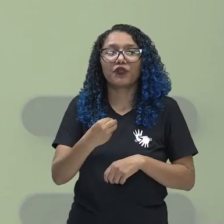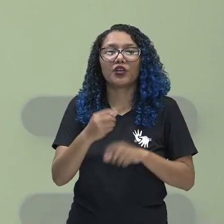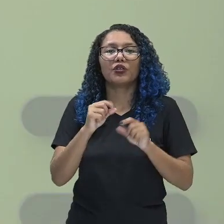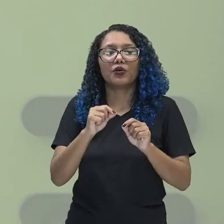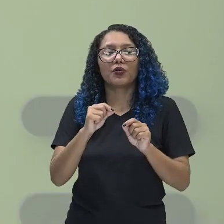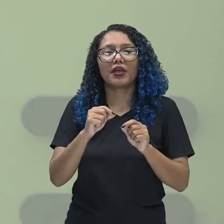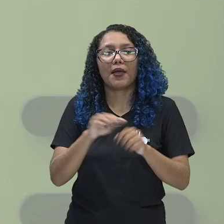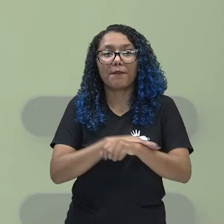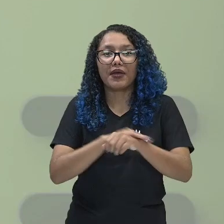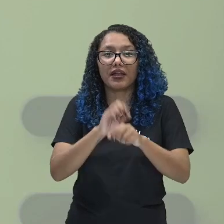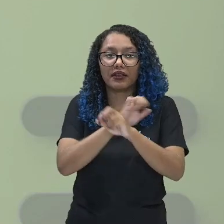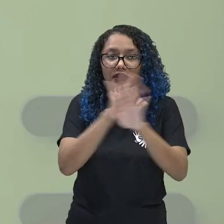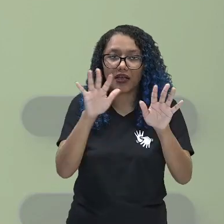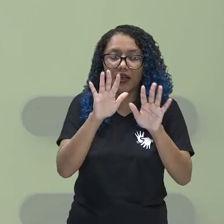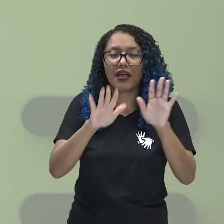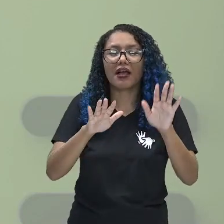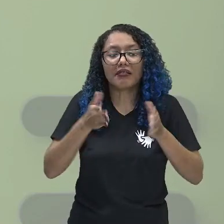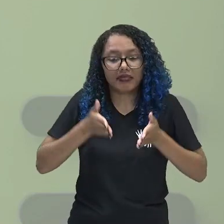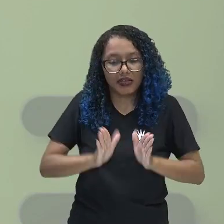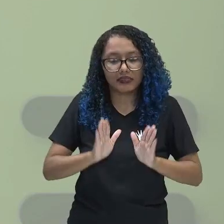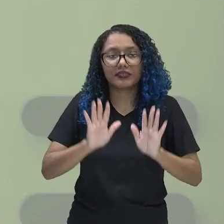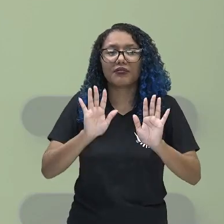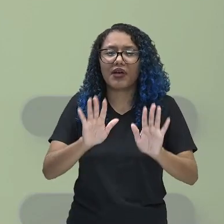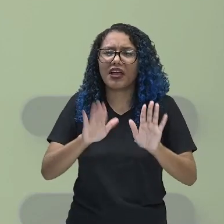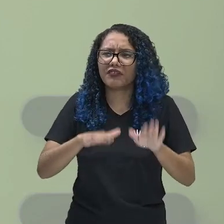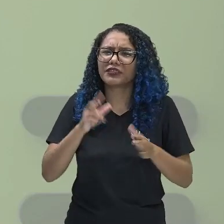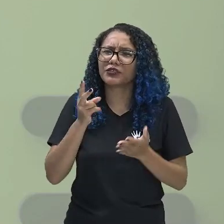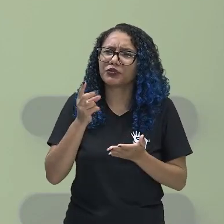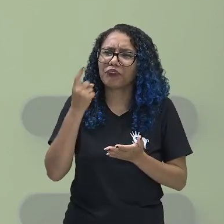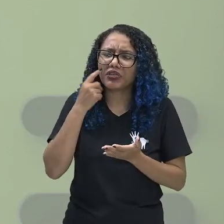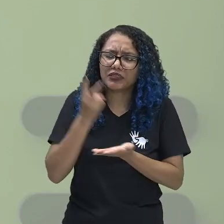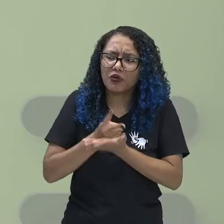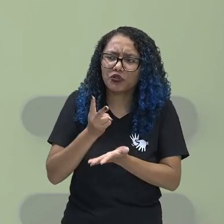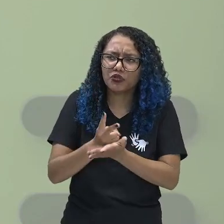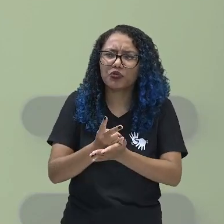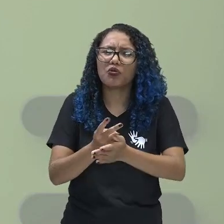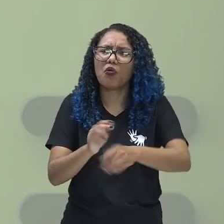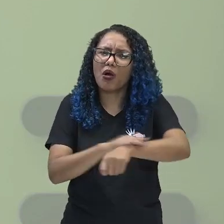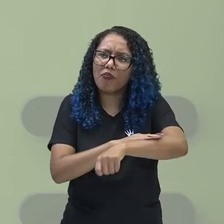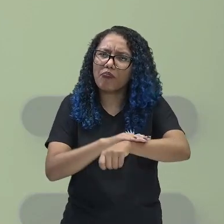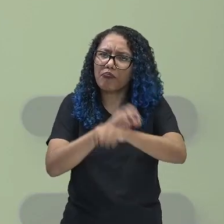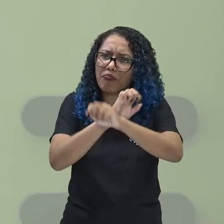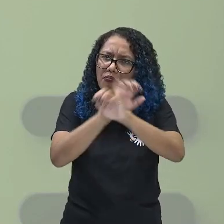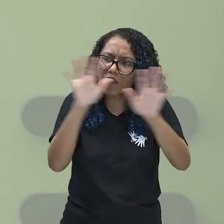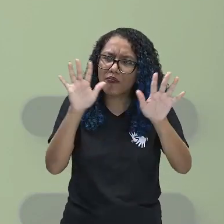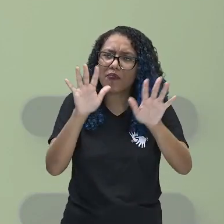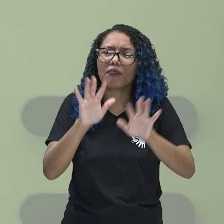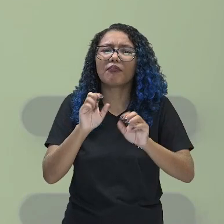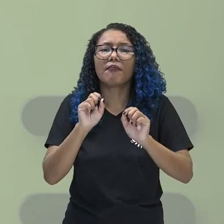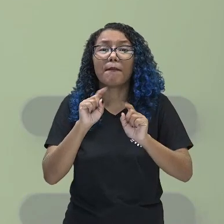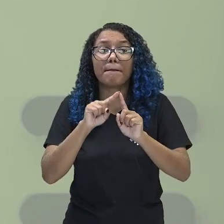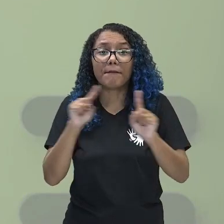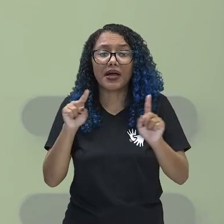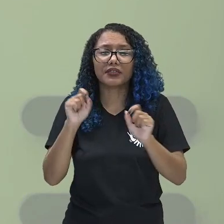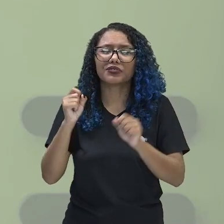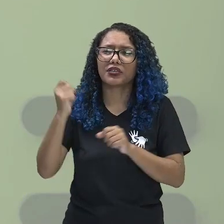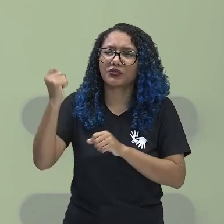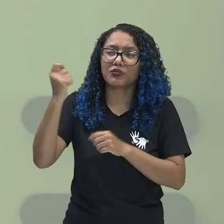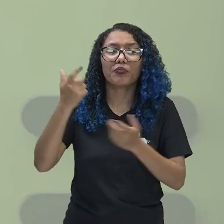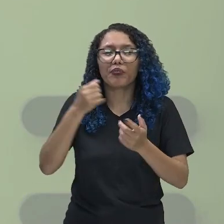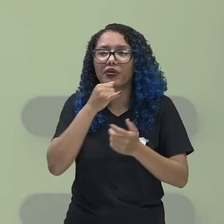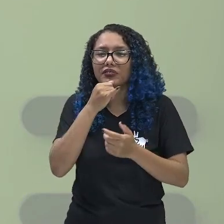você pensa que ele vai continuar com essa característica. E quando ele começa a ter contato com seus primeiros banhos de sol, estou falando do